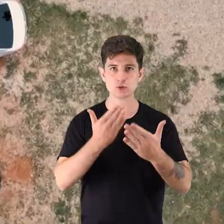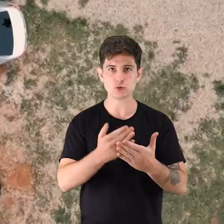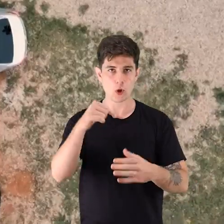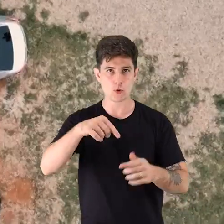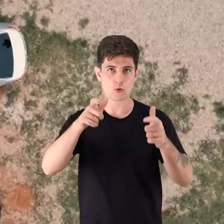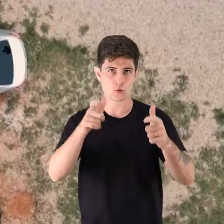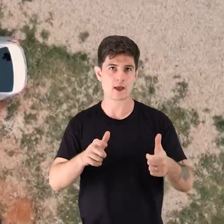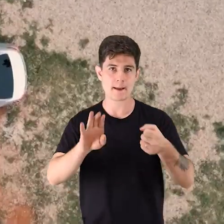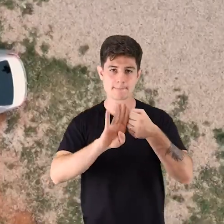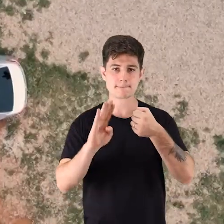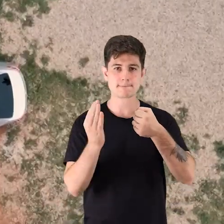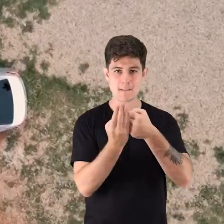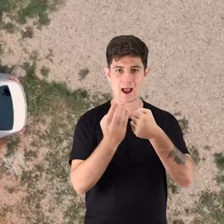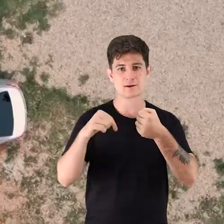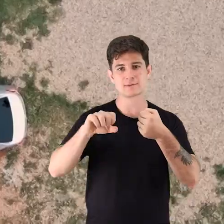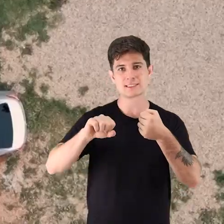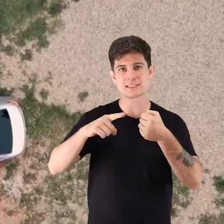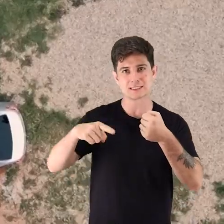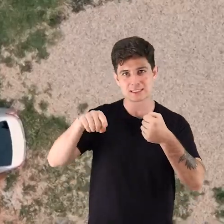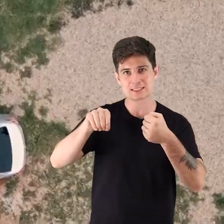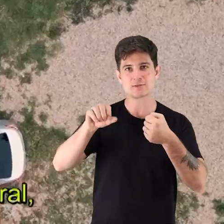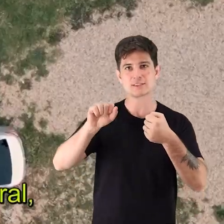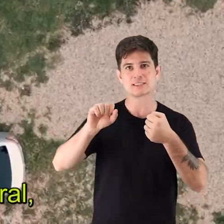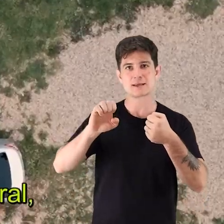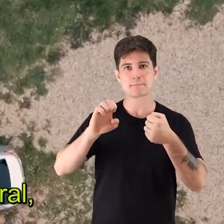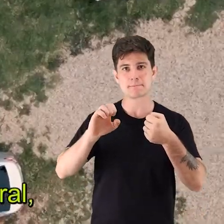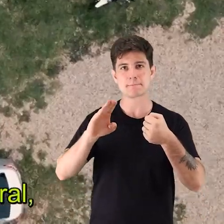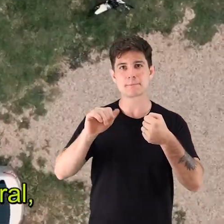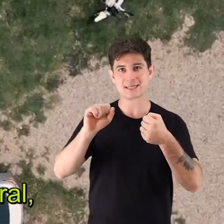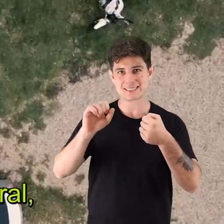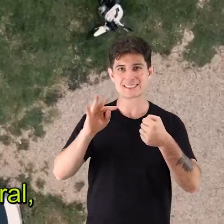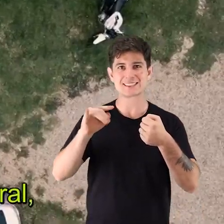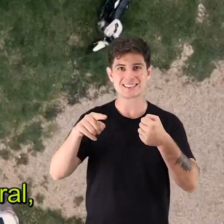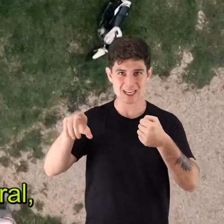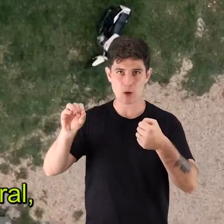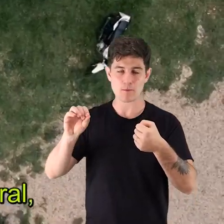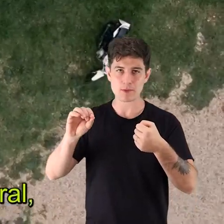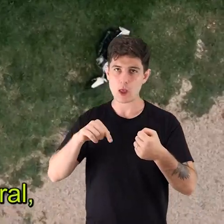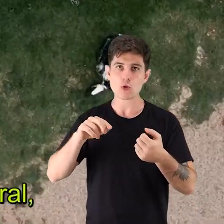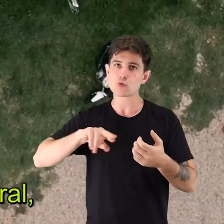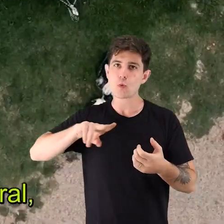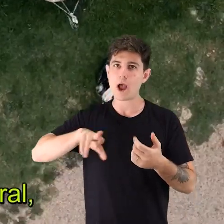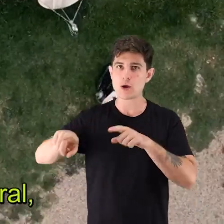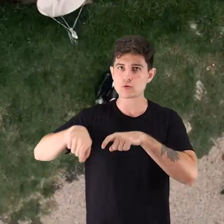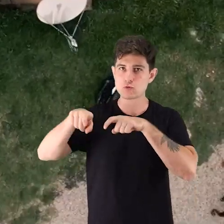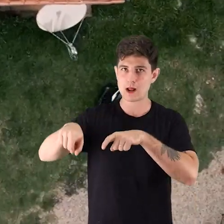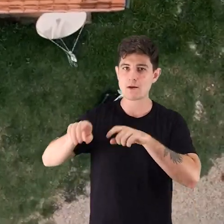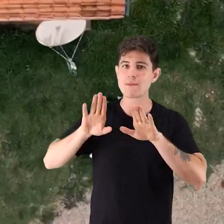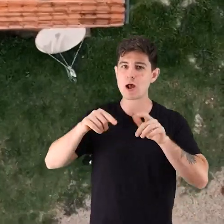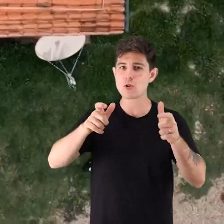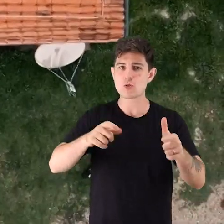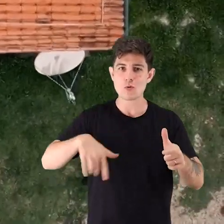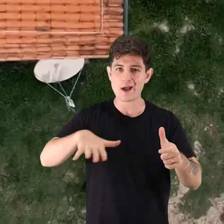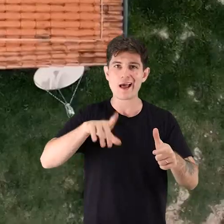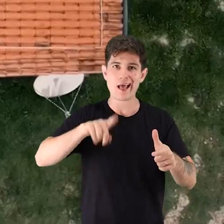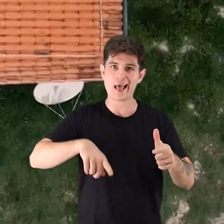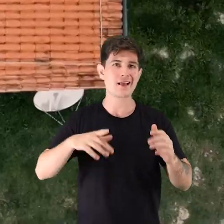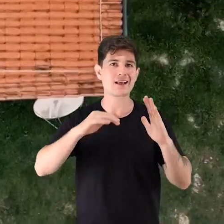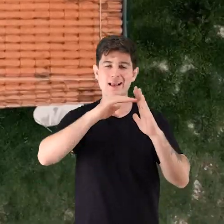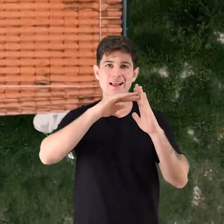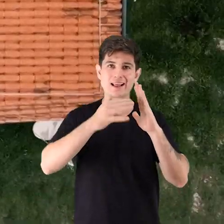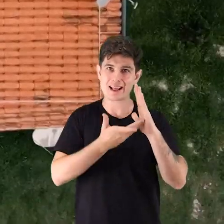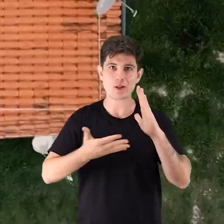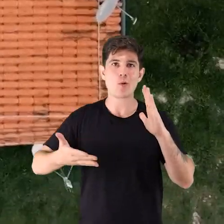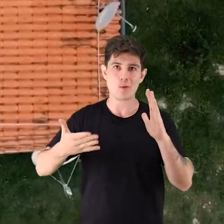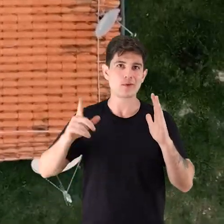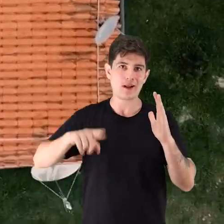A escola está localizada no bairro São Sebastião. Hoje ela já não é uma escola da zona rural, mas aqui ainda é considerada uma região